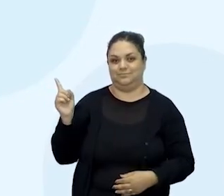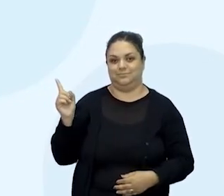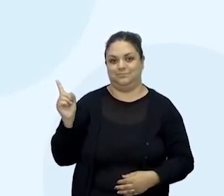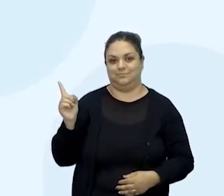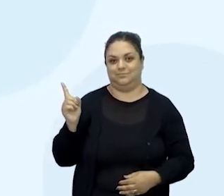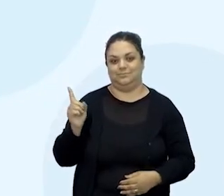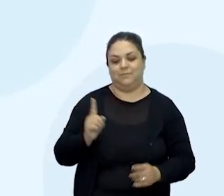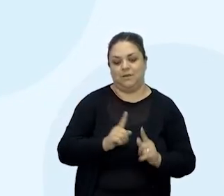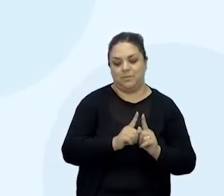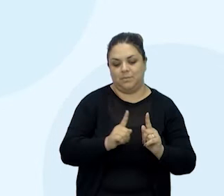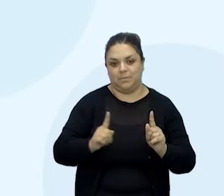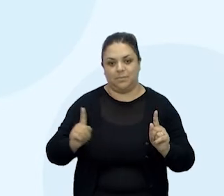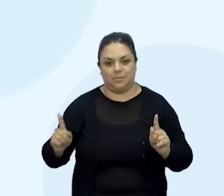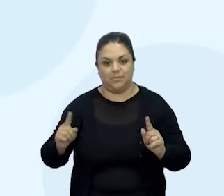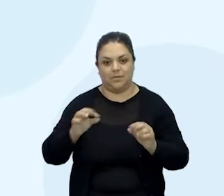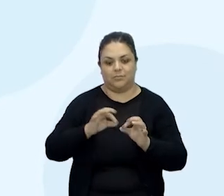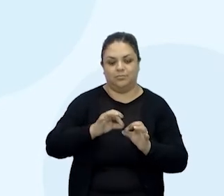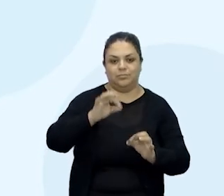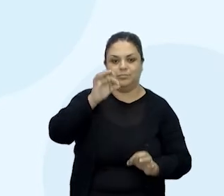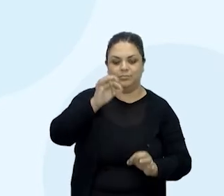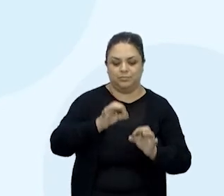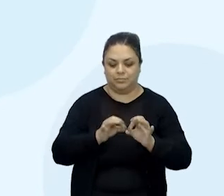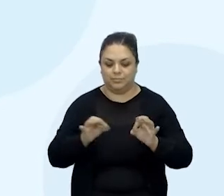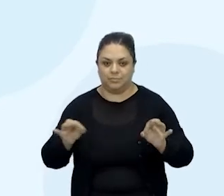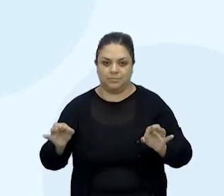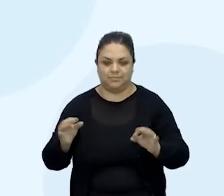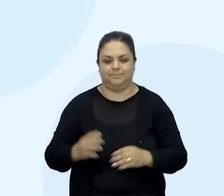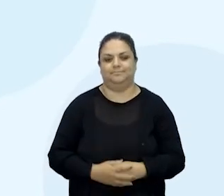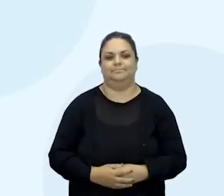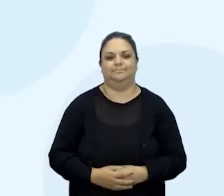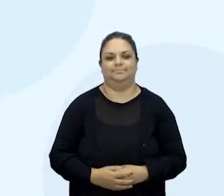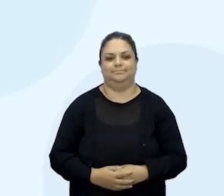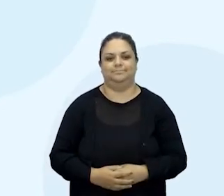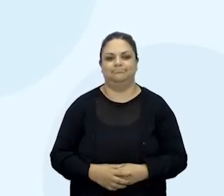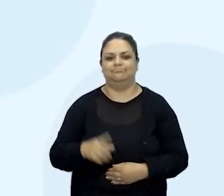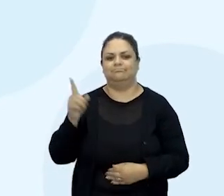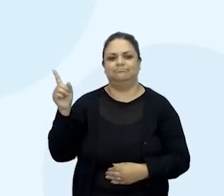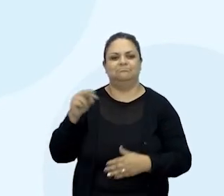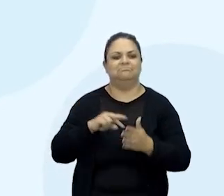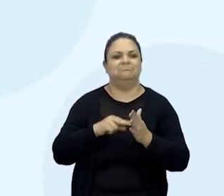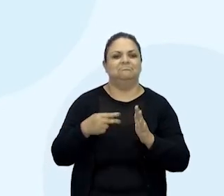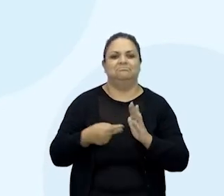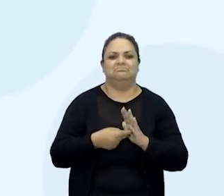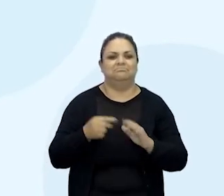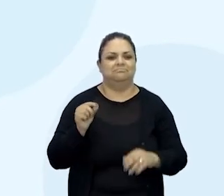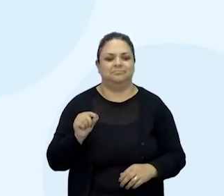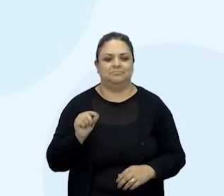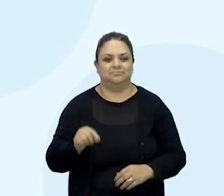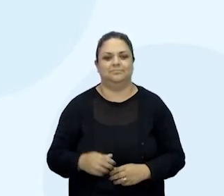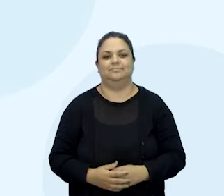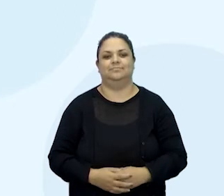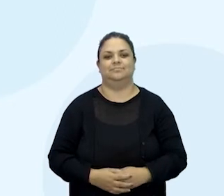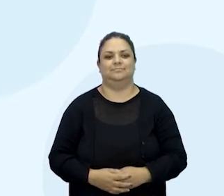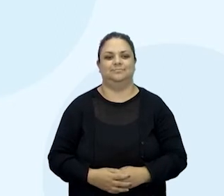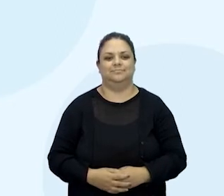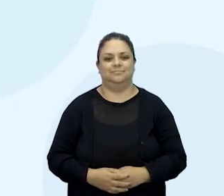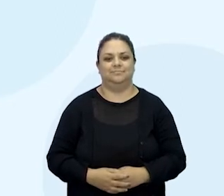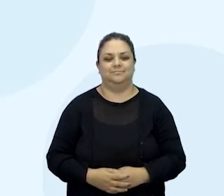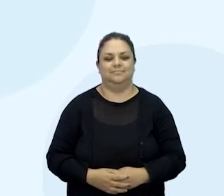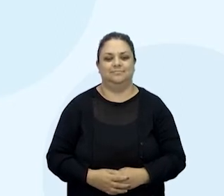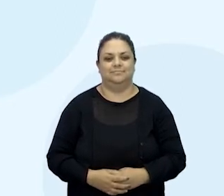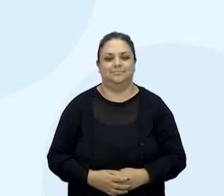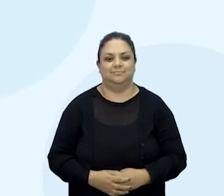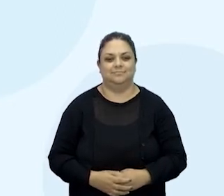escalas. Mas o que é uma escala? Né? Lá no dicionário, ele diz o seguinte, que uma